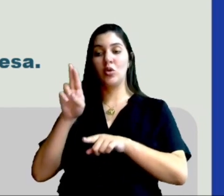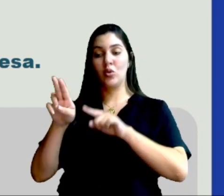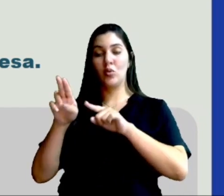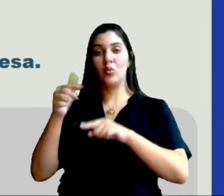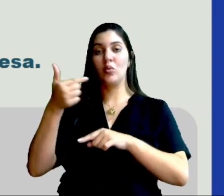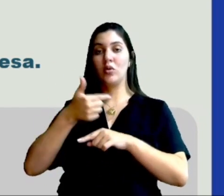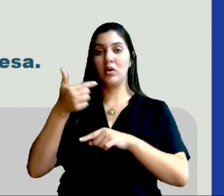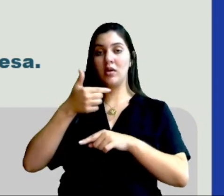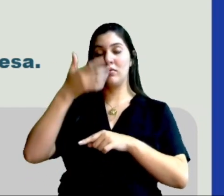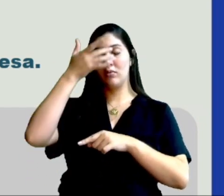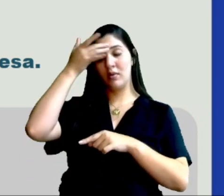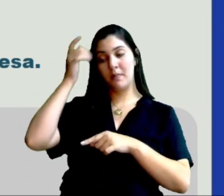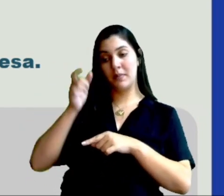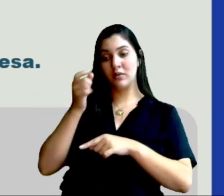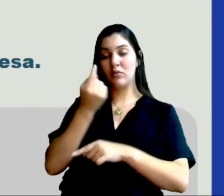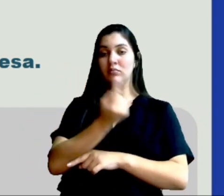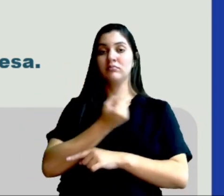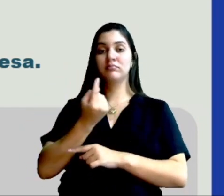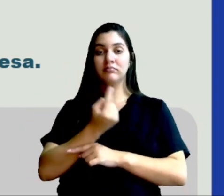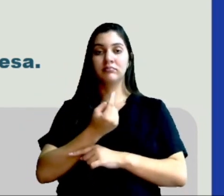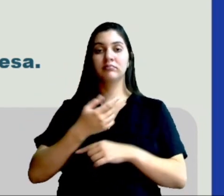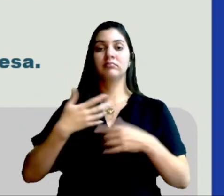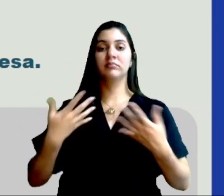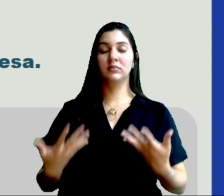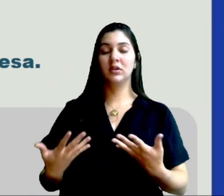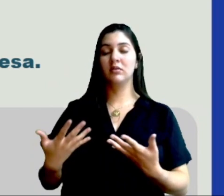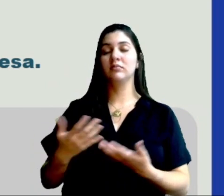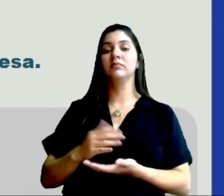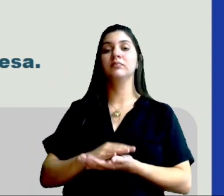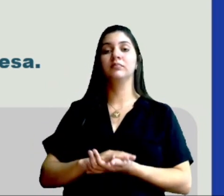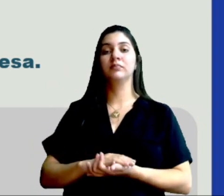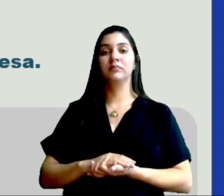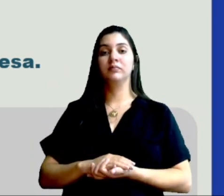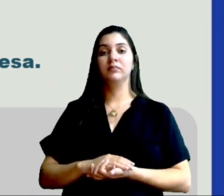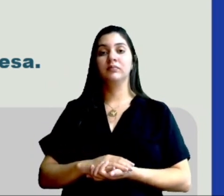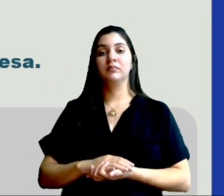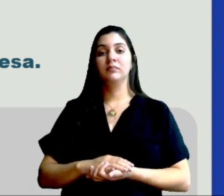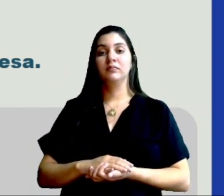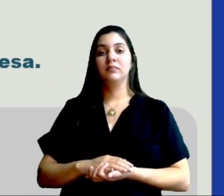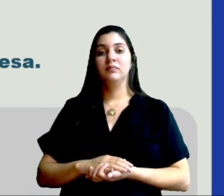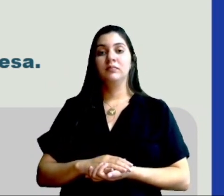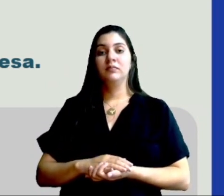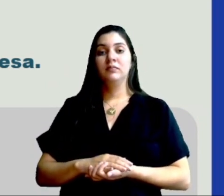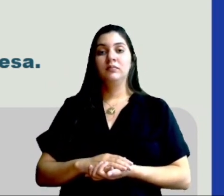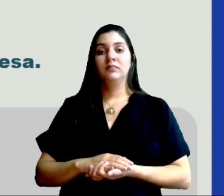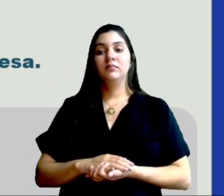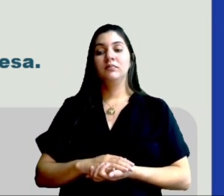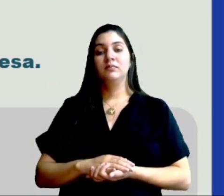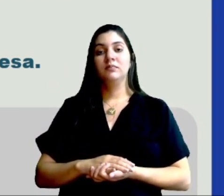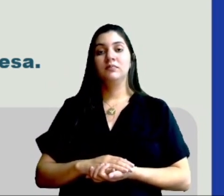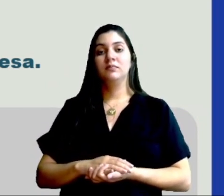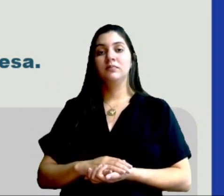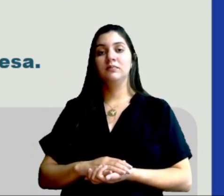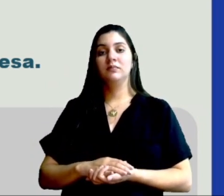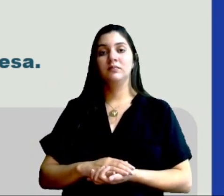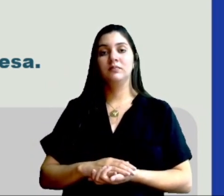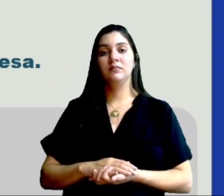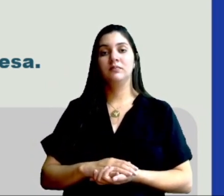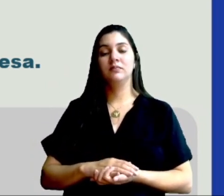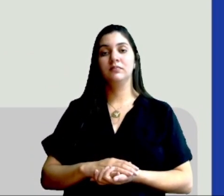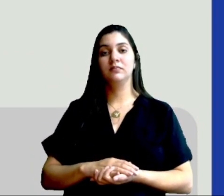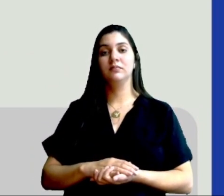segunda pessoa do singular. Então, supongo que já habrás puesto la